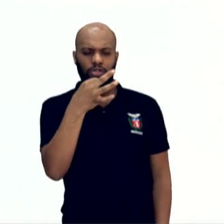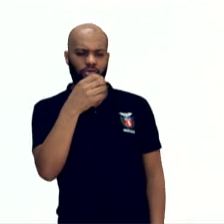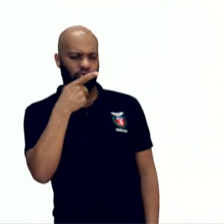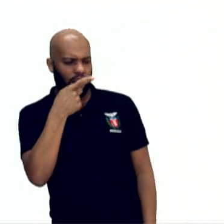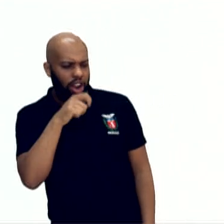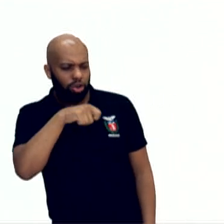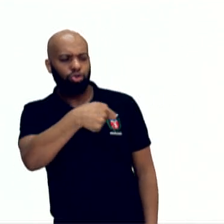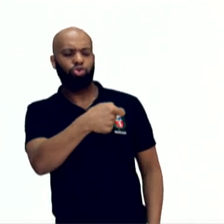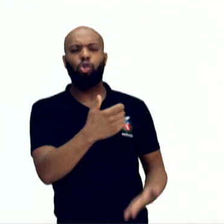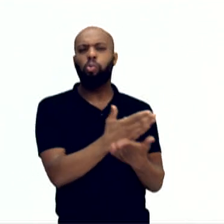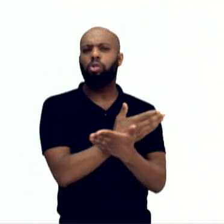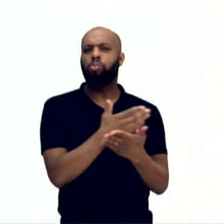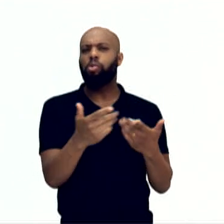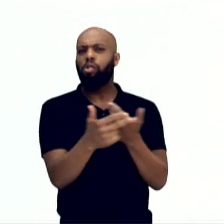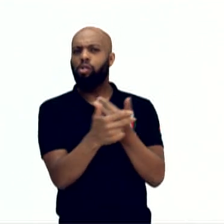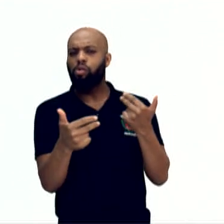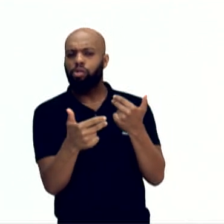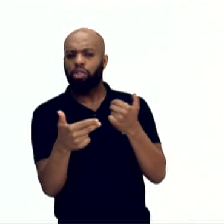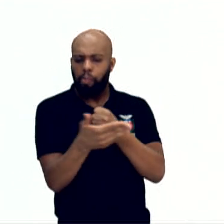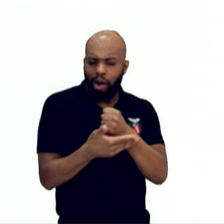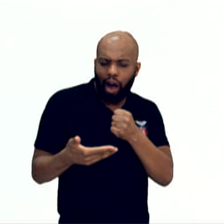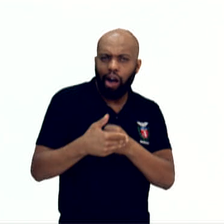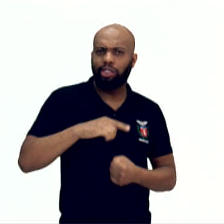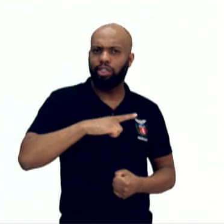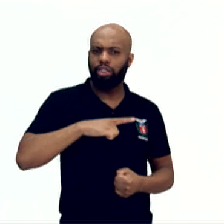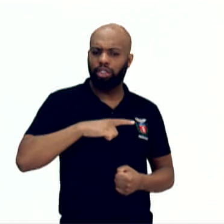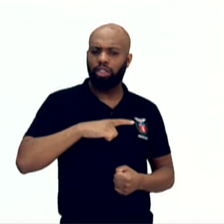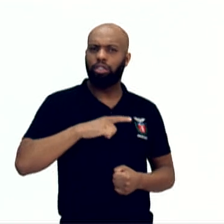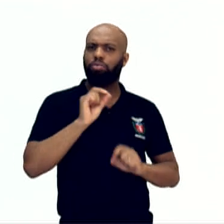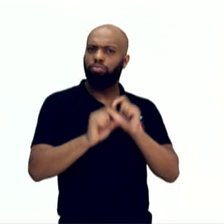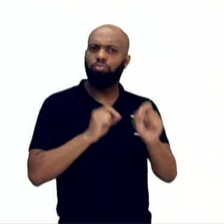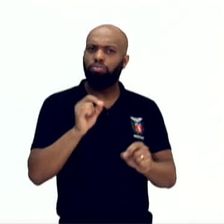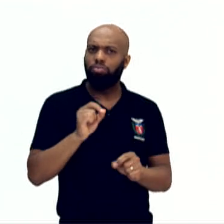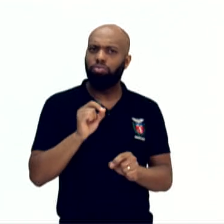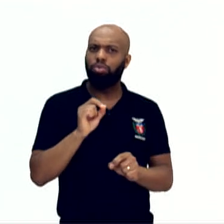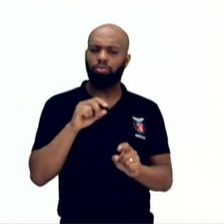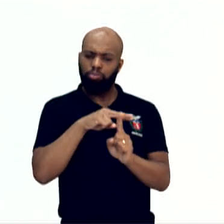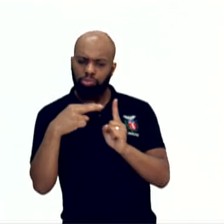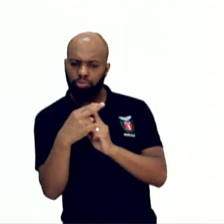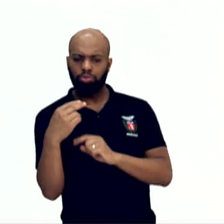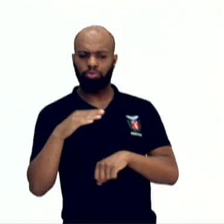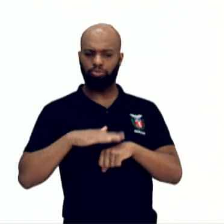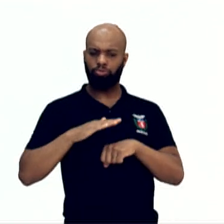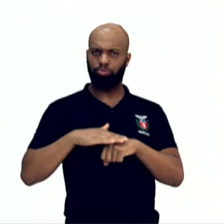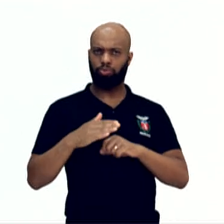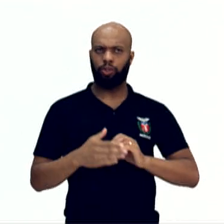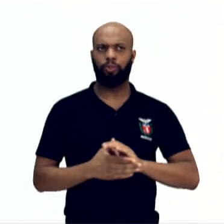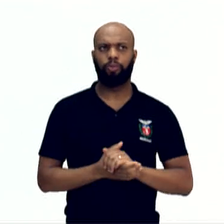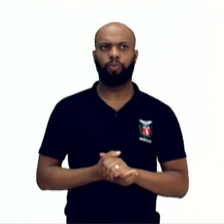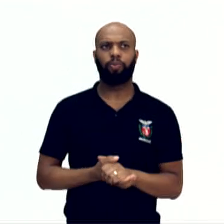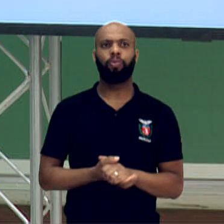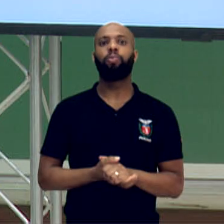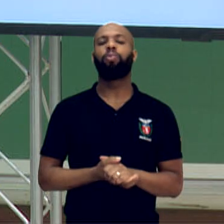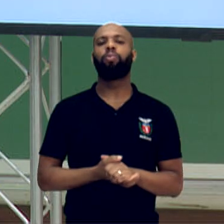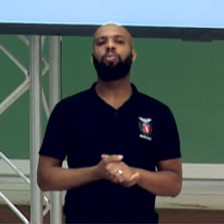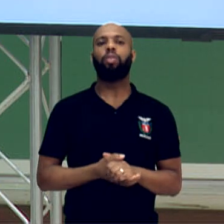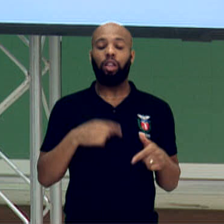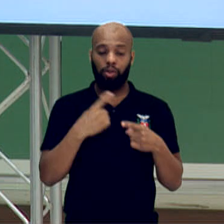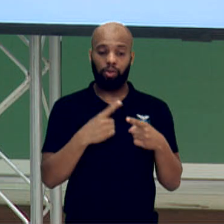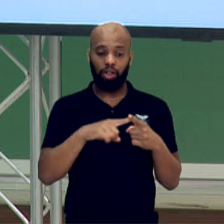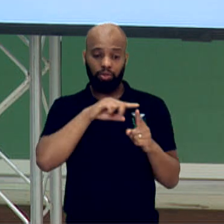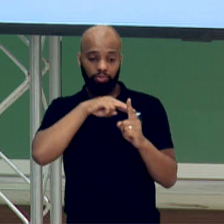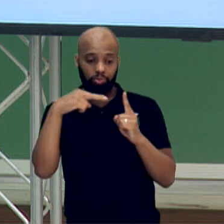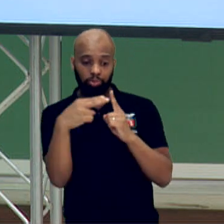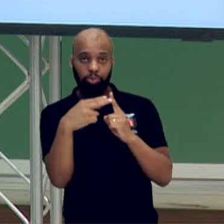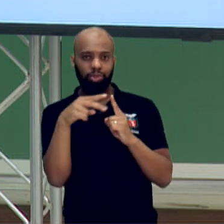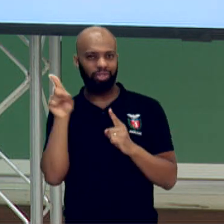argumentando-la. Nós colocamos um argumento, reforça o nosso ponto de vista. Ernesto Sábato, o Chaparrós colocaram um ponto de vista